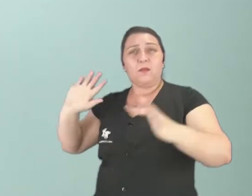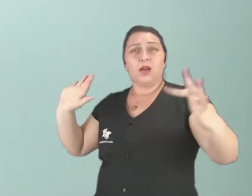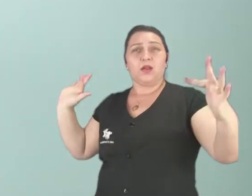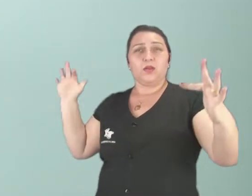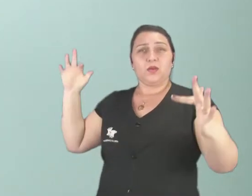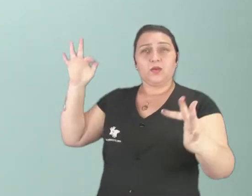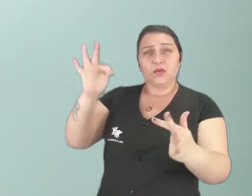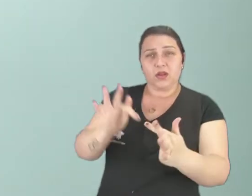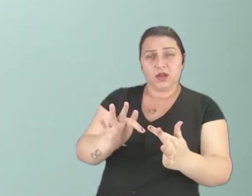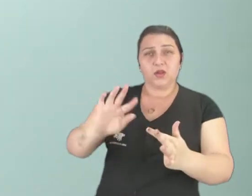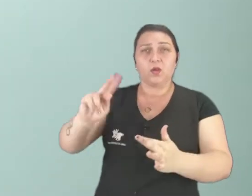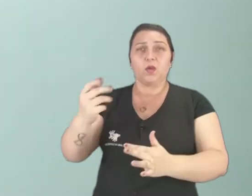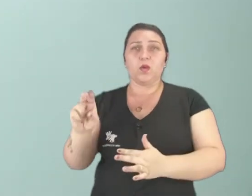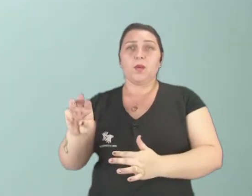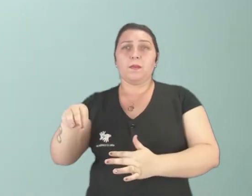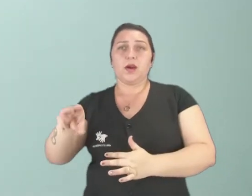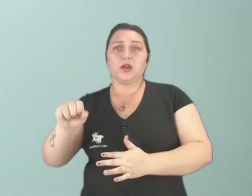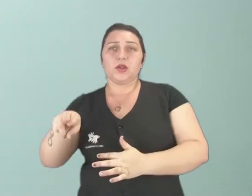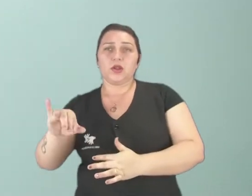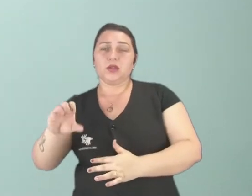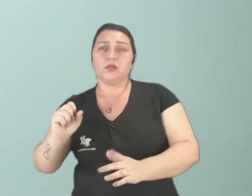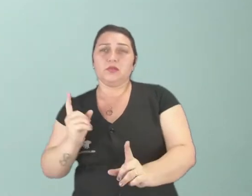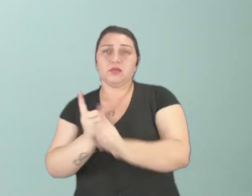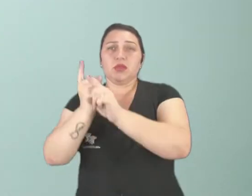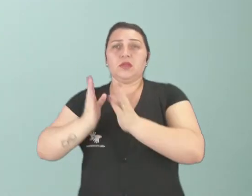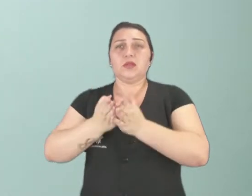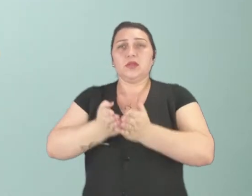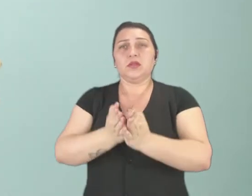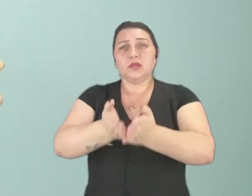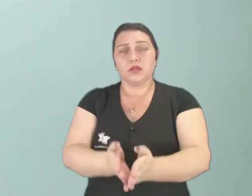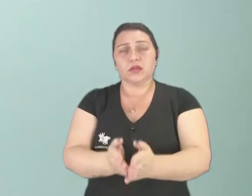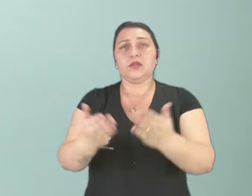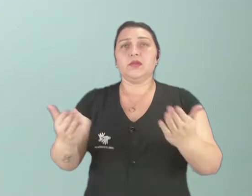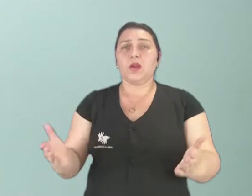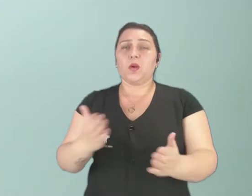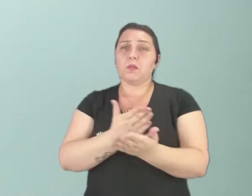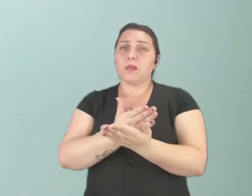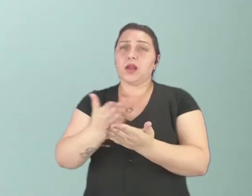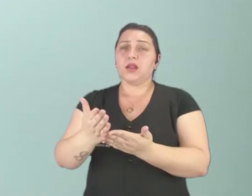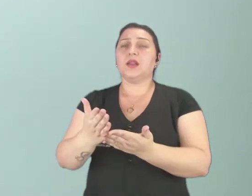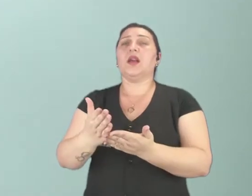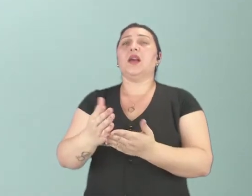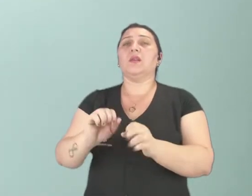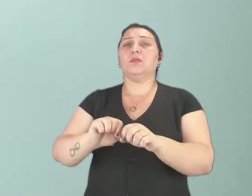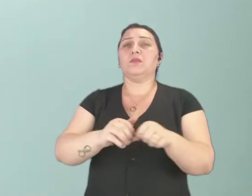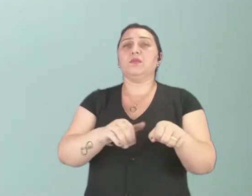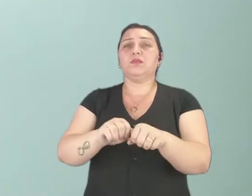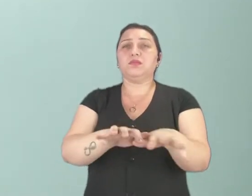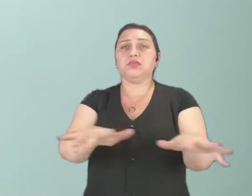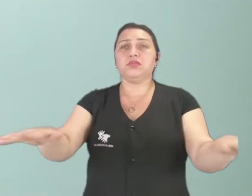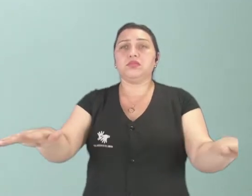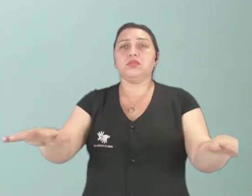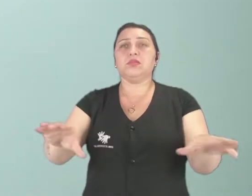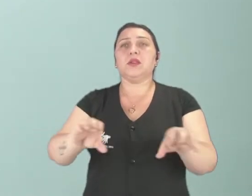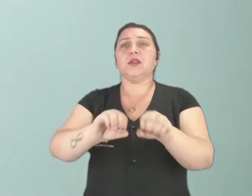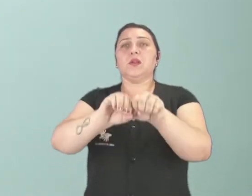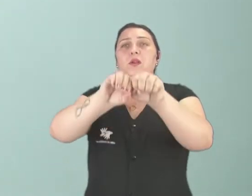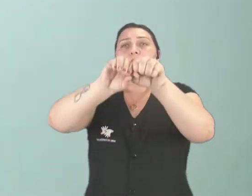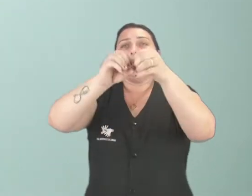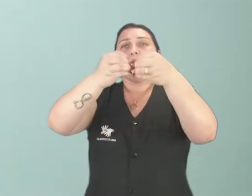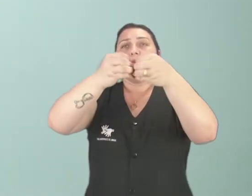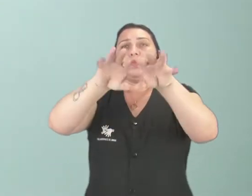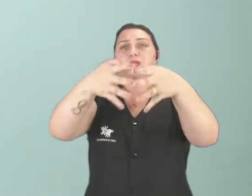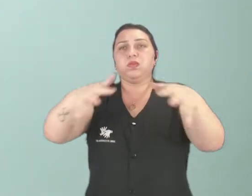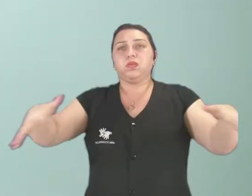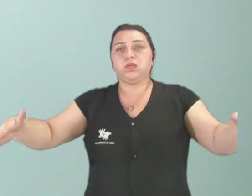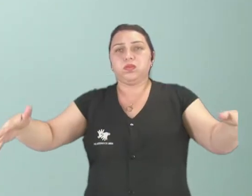classicismo, foram descobertas as grandes navegações, então eles começaram a se espalhar pelos oceanos aí e